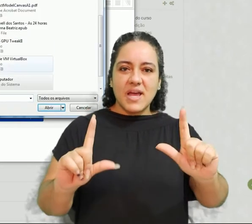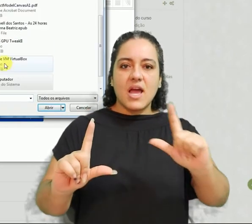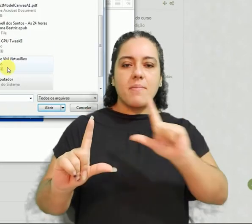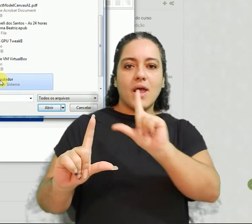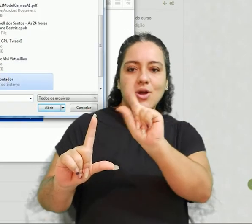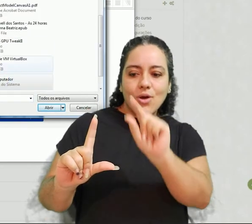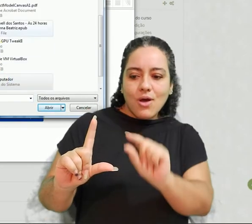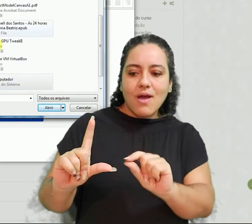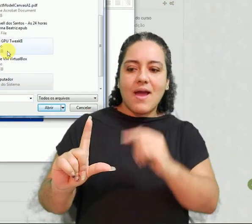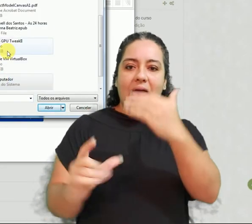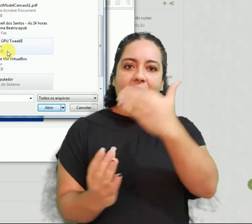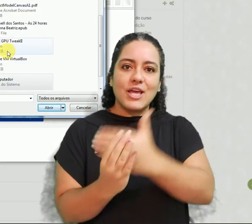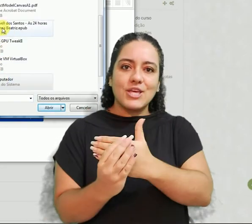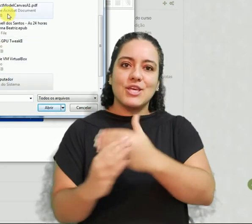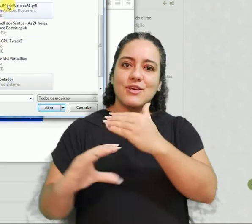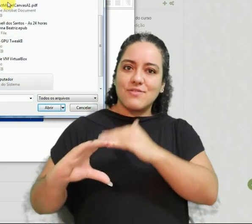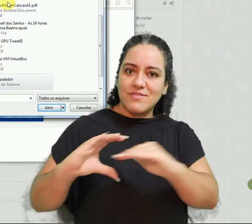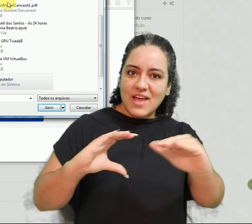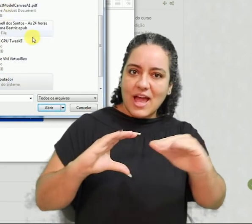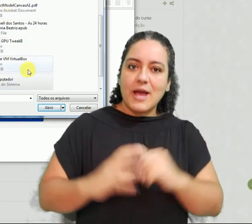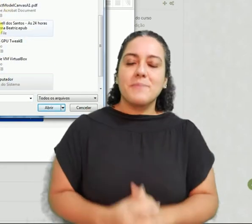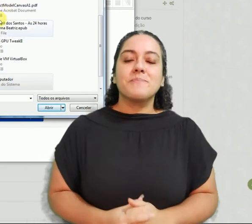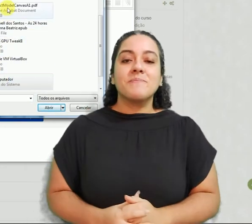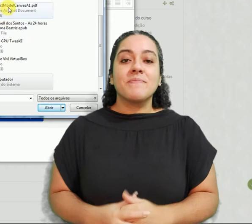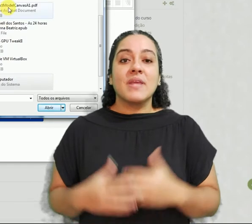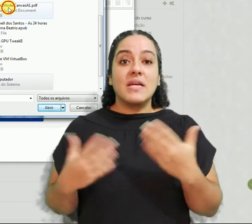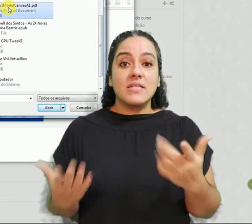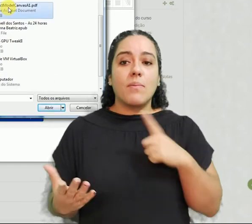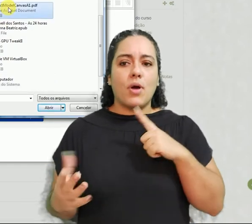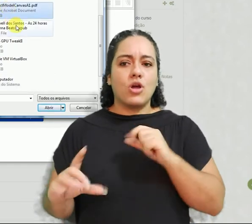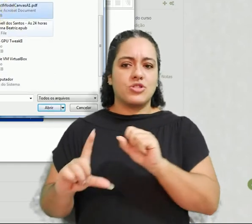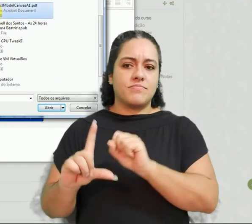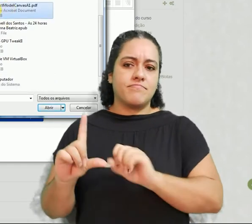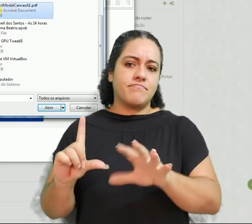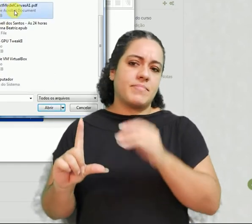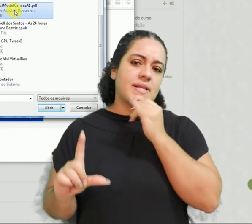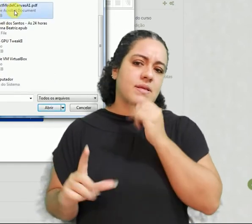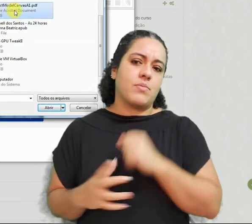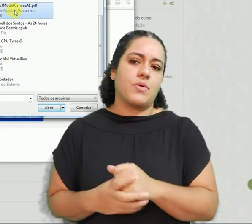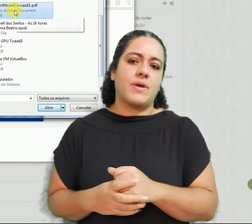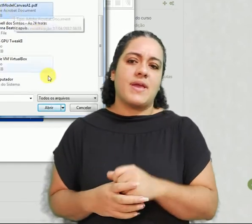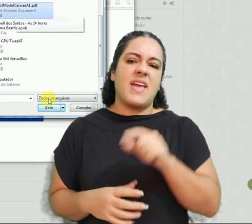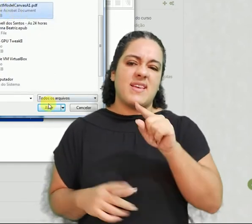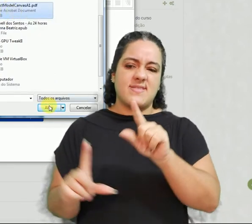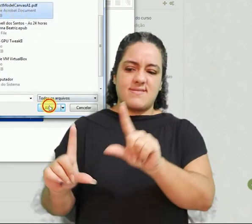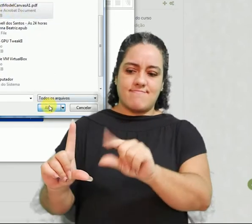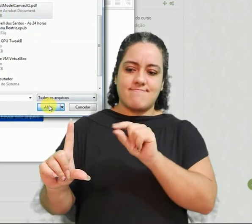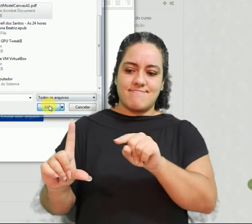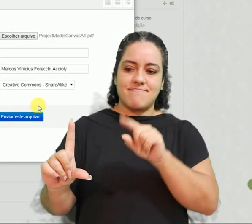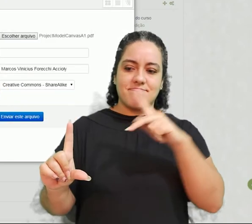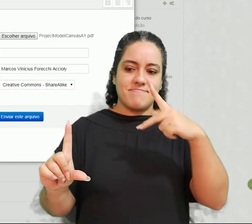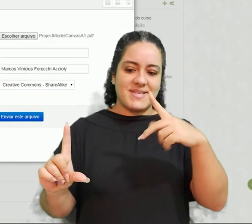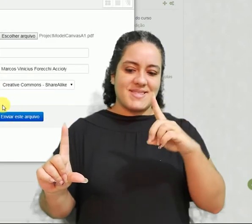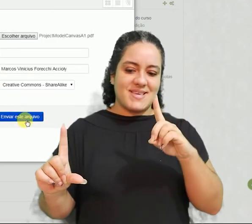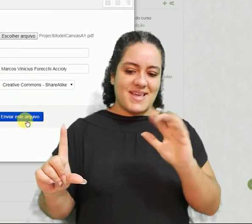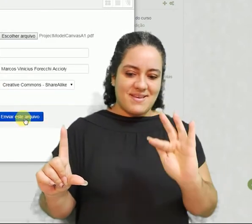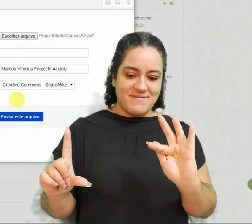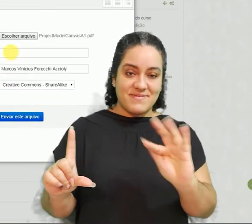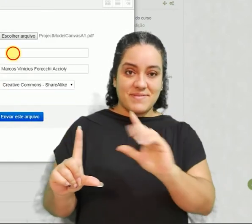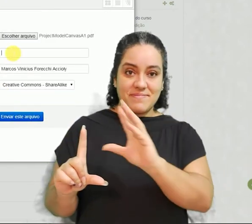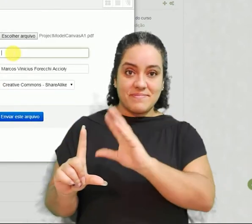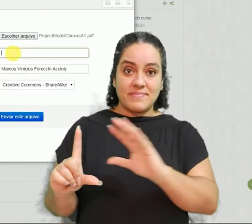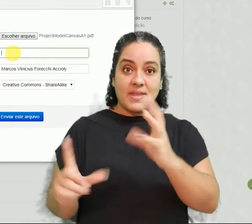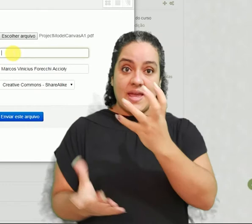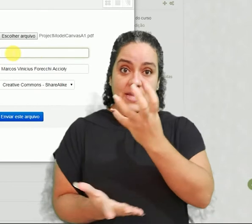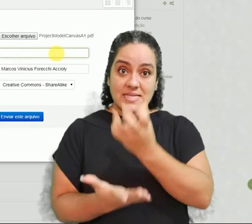enviar algum arquivo Tá certo então você pode enviar que eu por exemplo eu vou enviar esse arquivo PDF